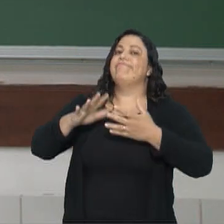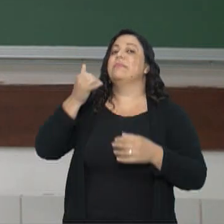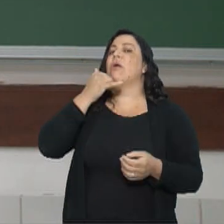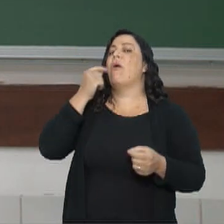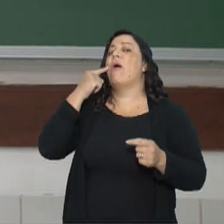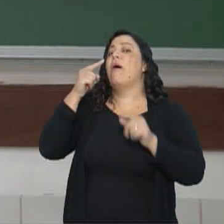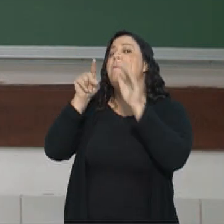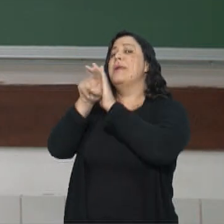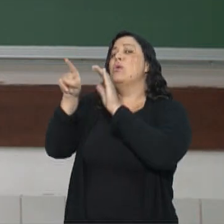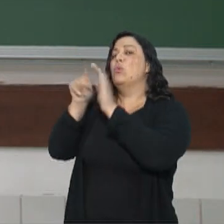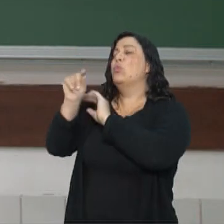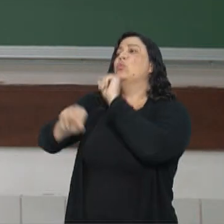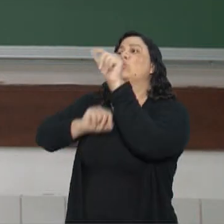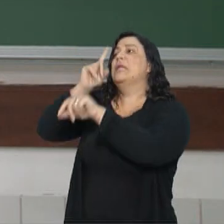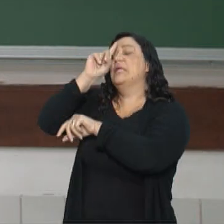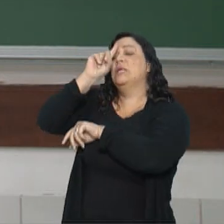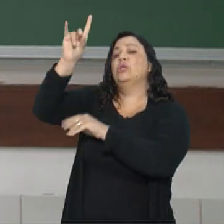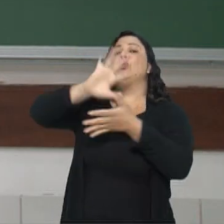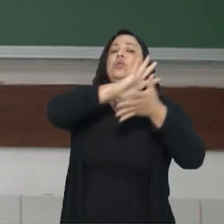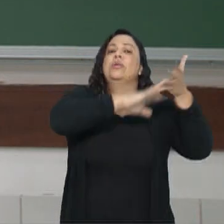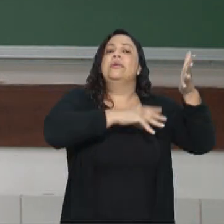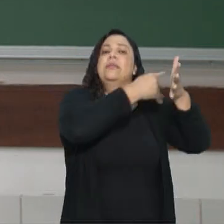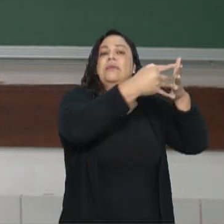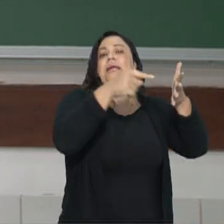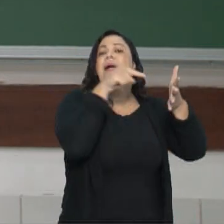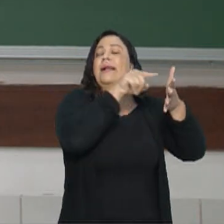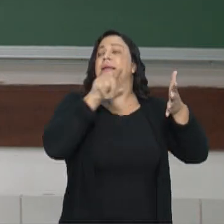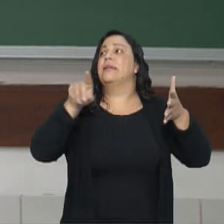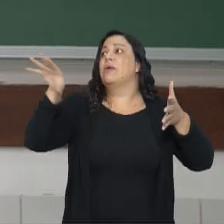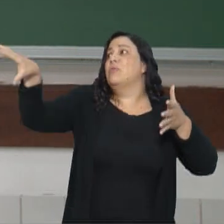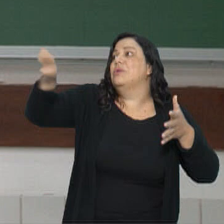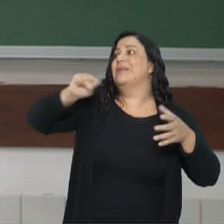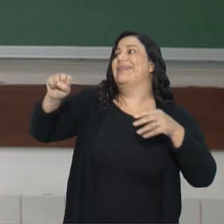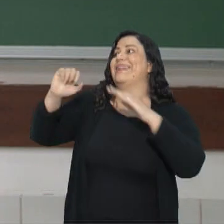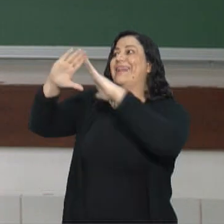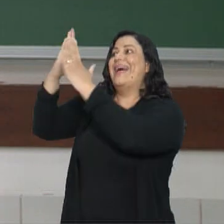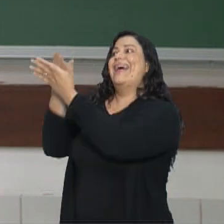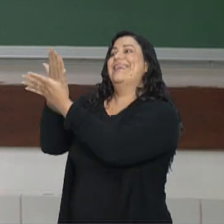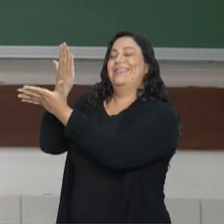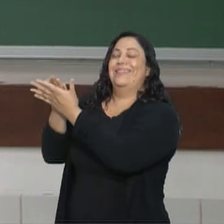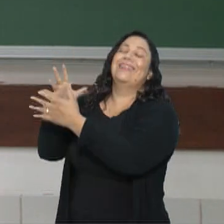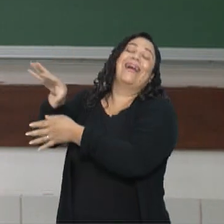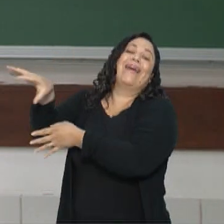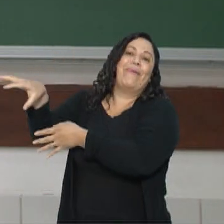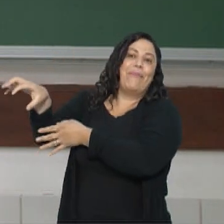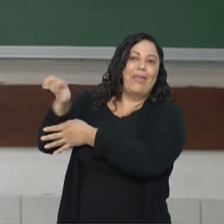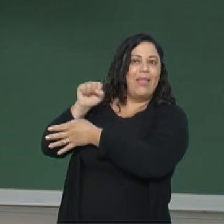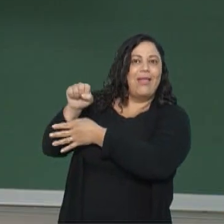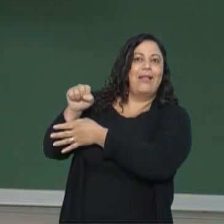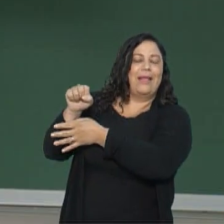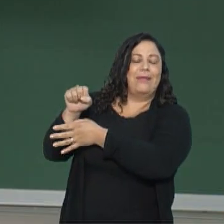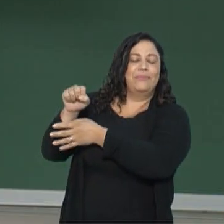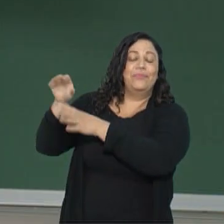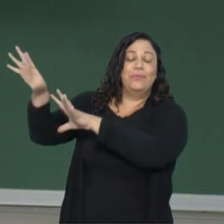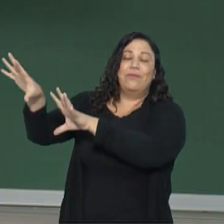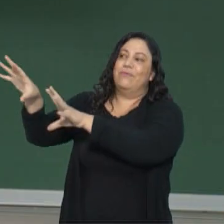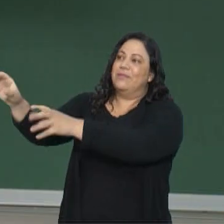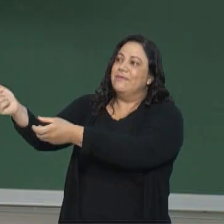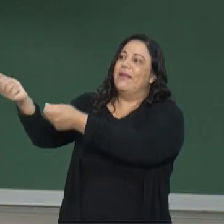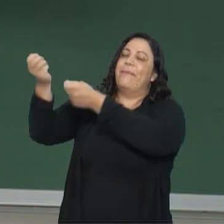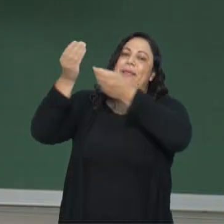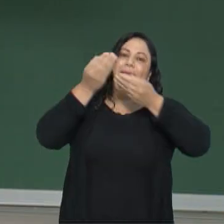escola e veja qual é o dia aonde essas atividades estão sendo entregues. Você vai receber o kit,